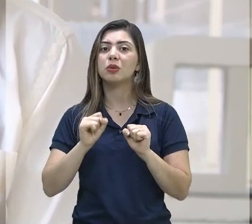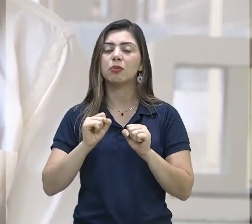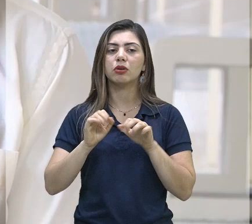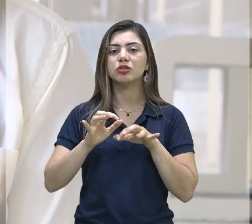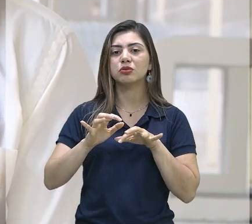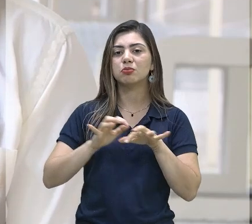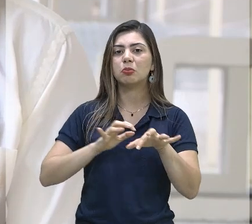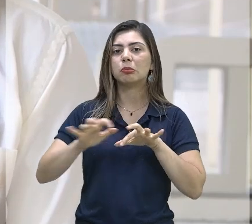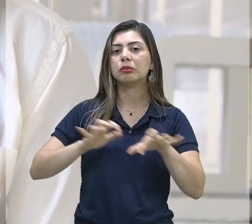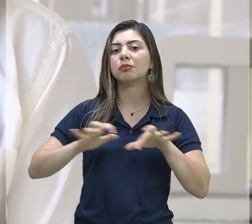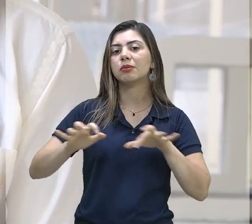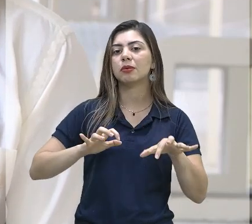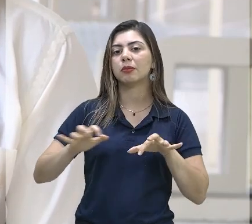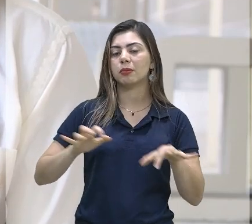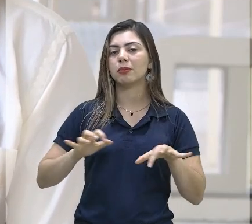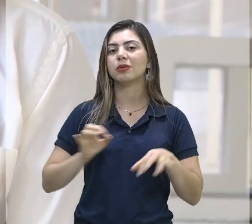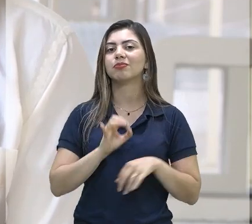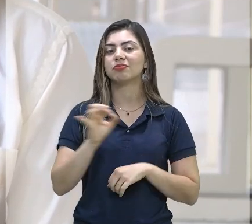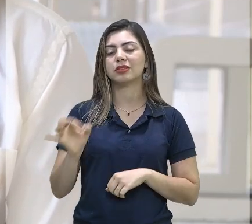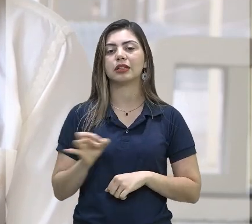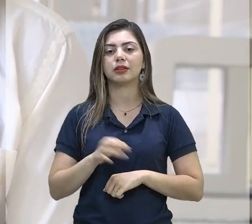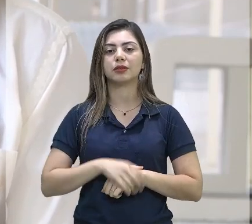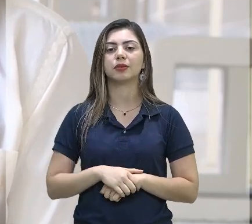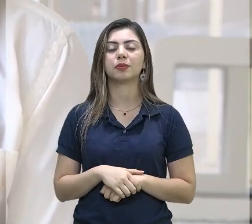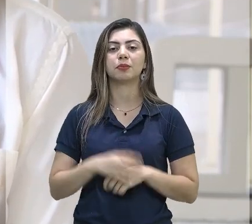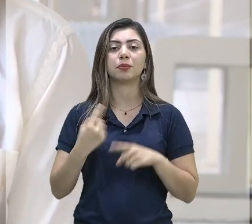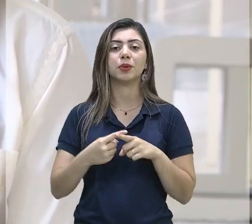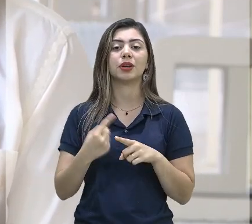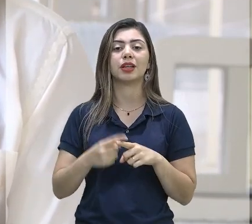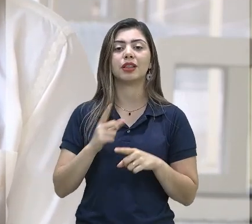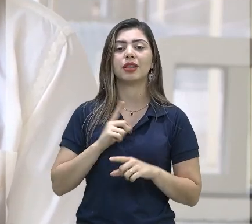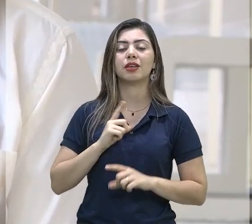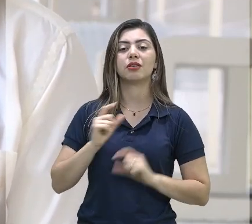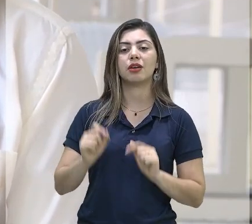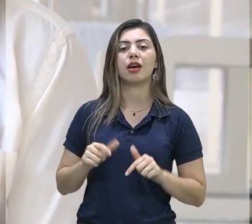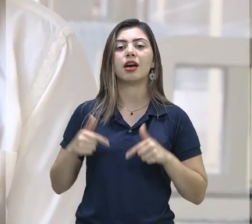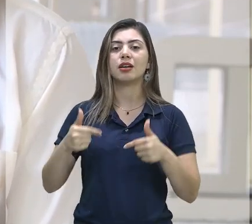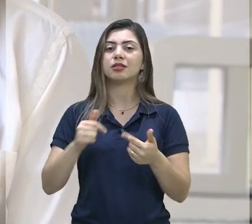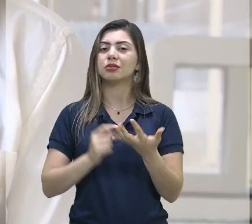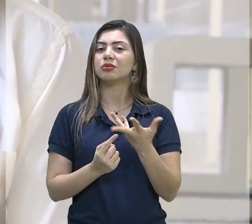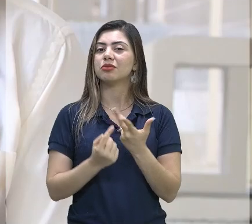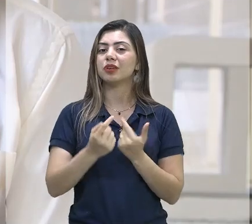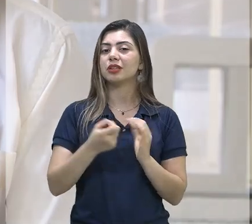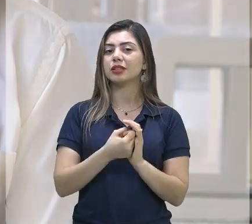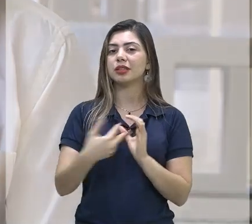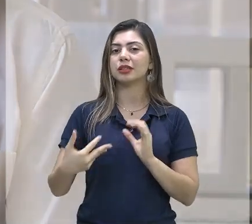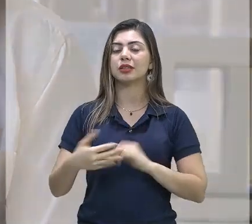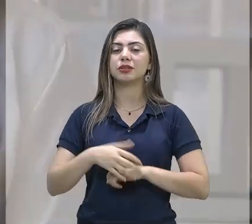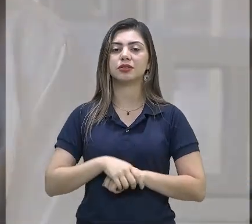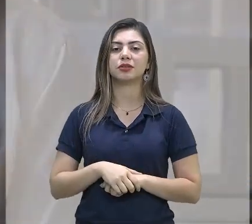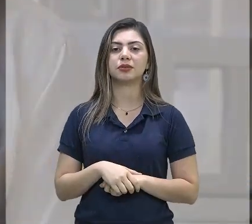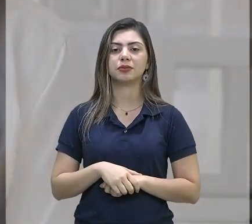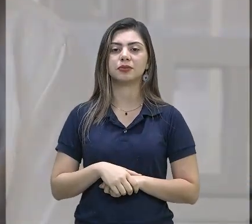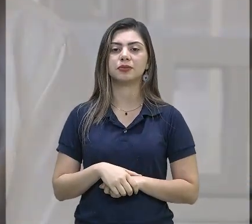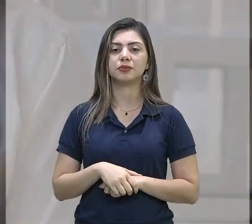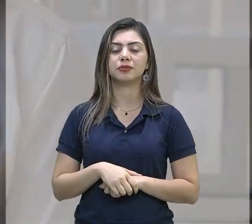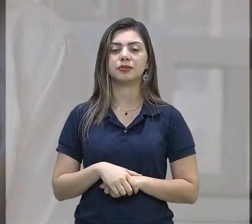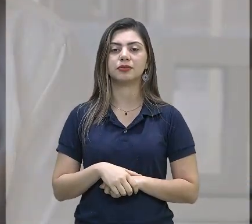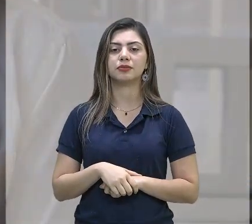facilmente são retirados, né, pela ação dos agentes que envolvem o processo de erosão.